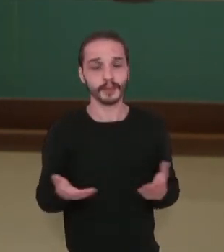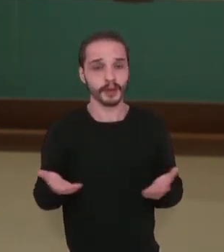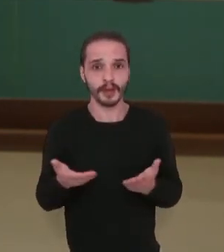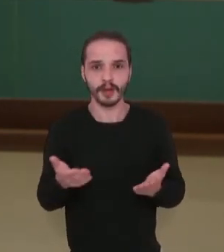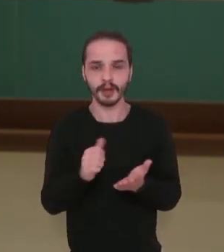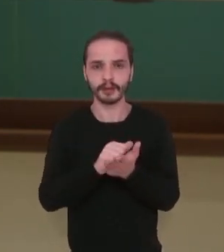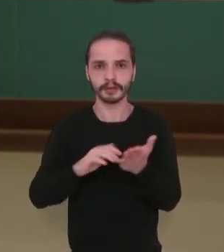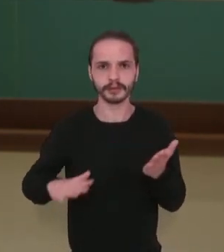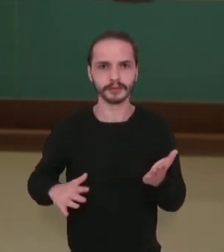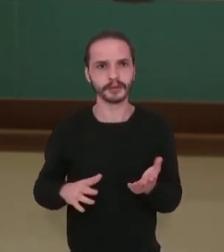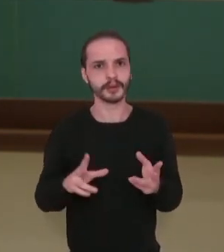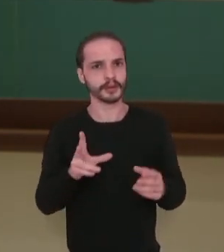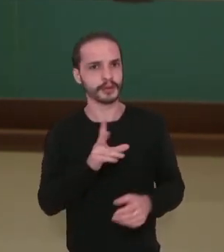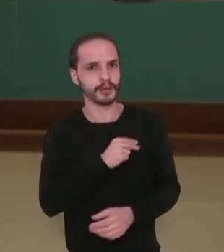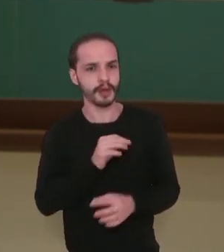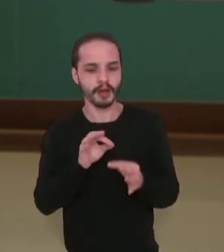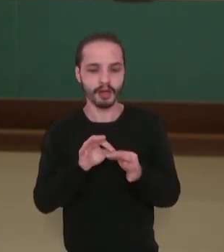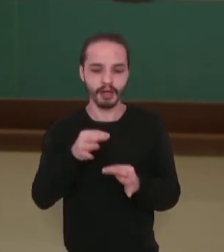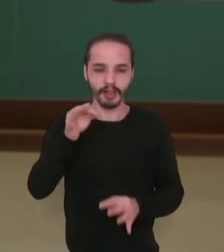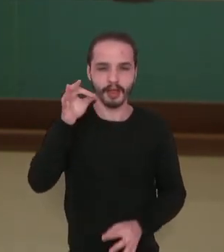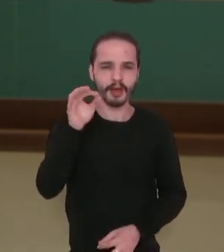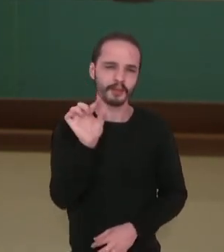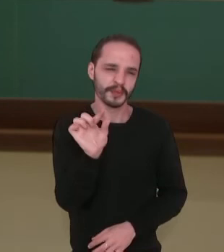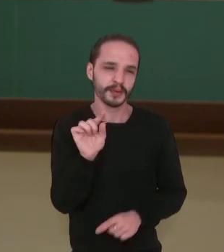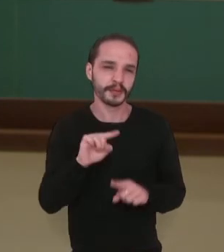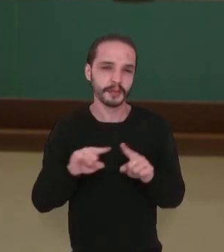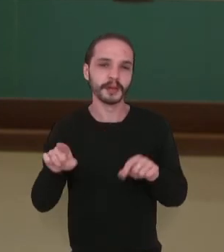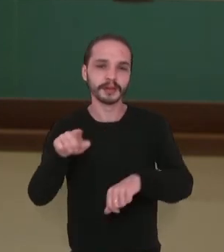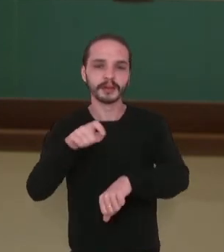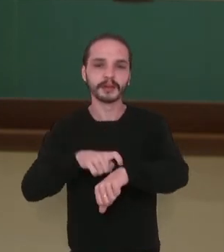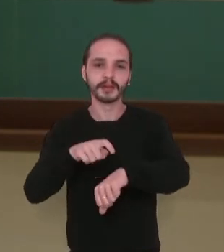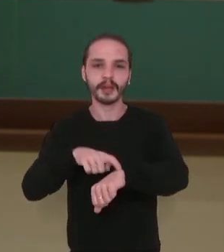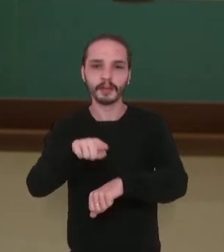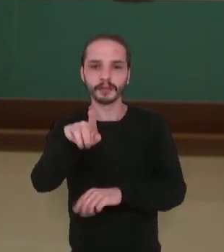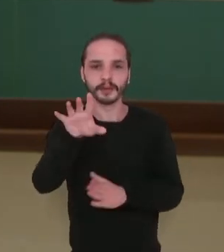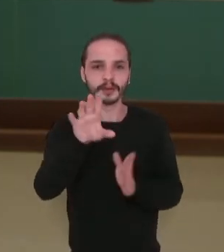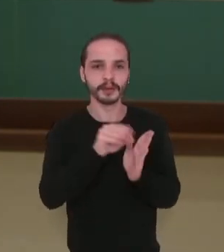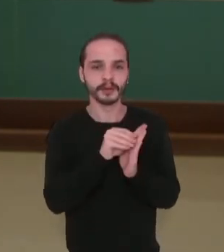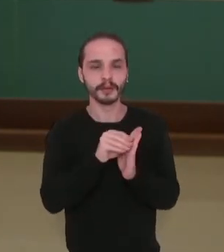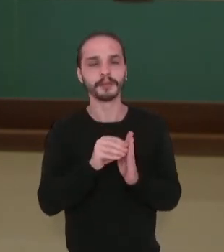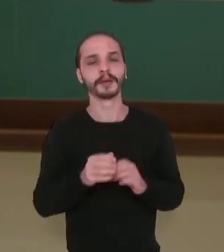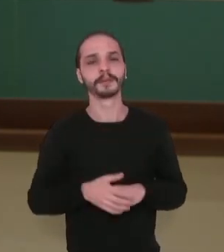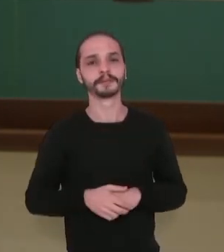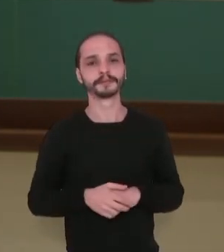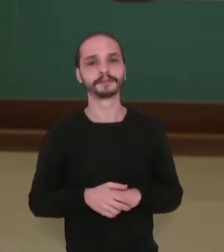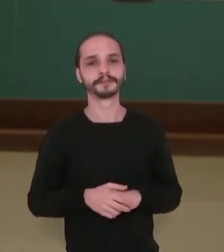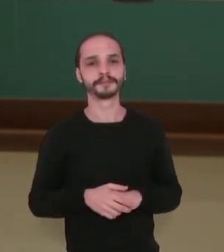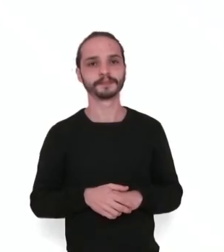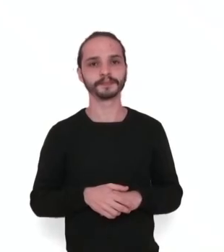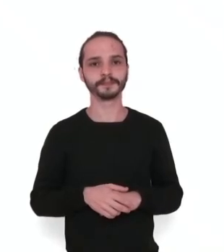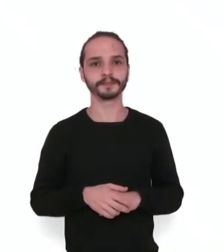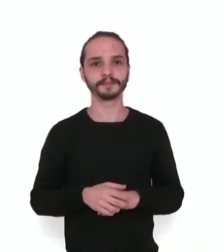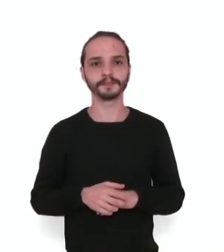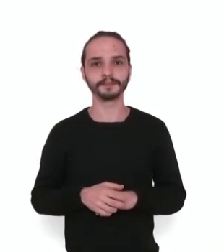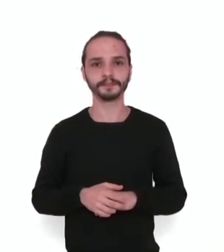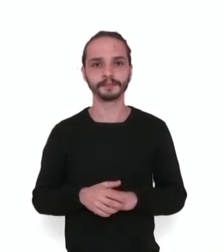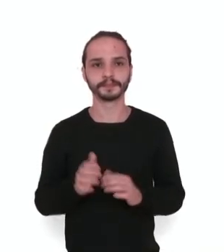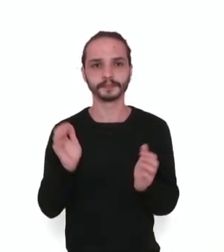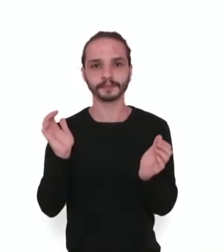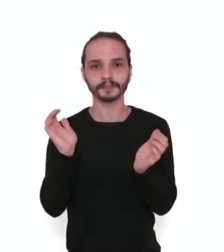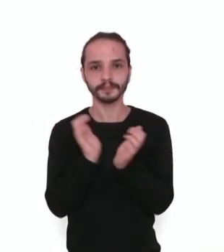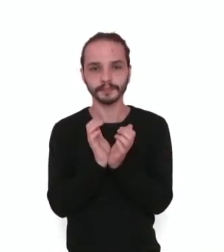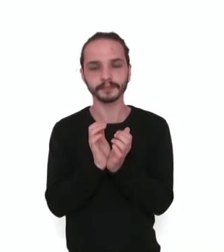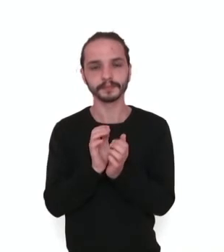atividade? Nossa, professor, que atividade longa. É um pouquinho longa, mas eu vou dar um tempinho para você copiar. Bora lá conferir comigo. O grupo do Monera compreende